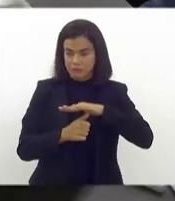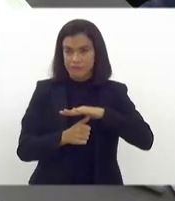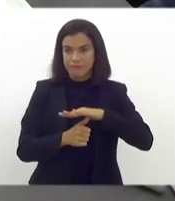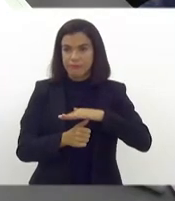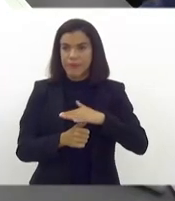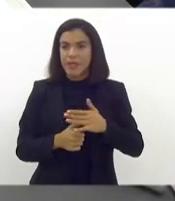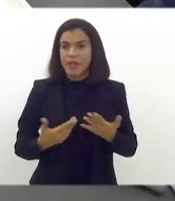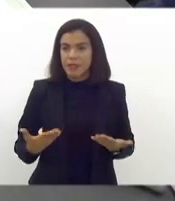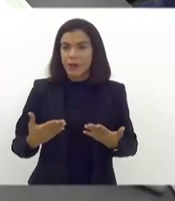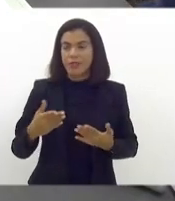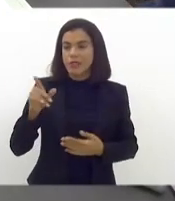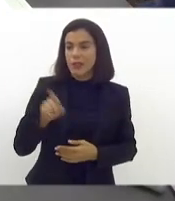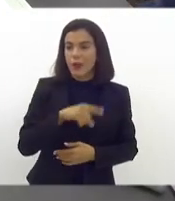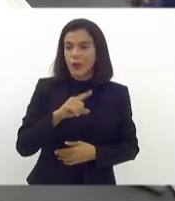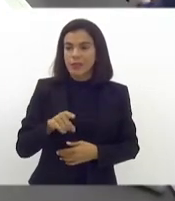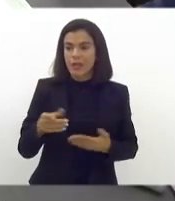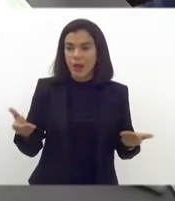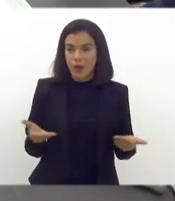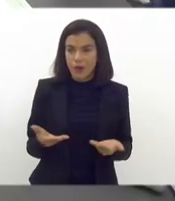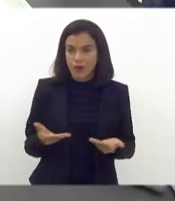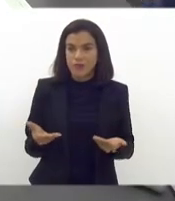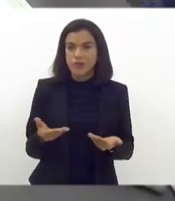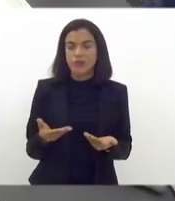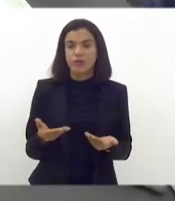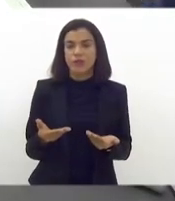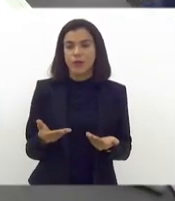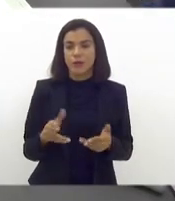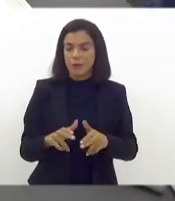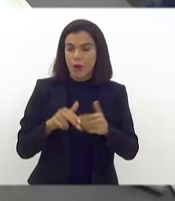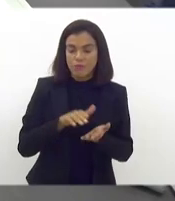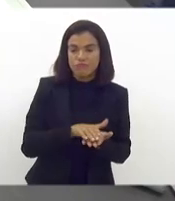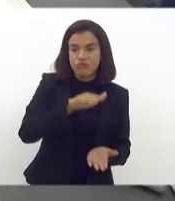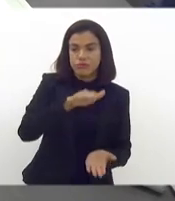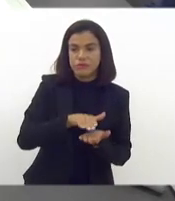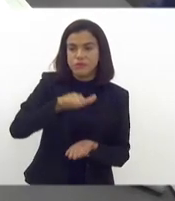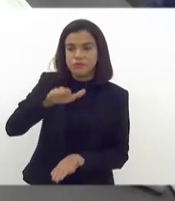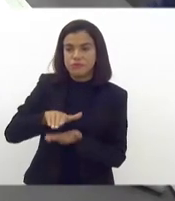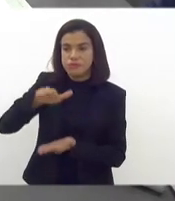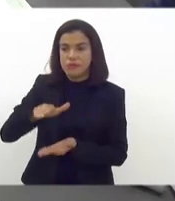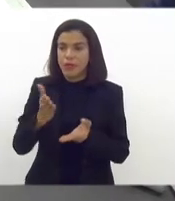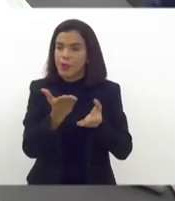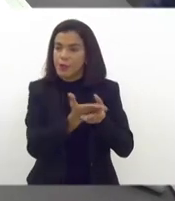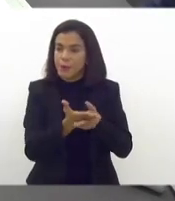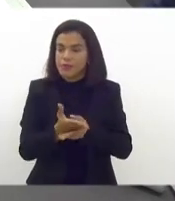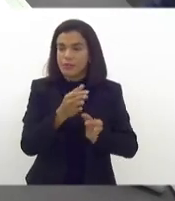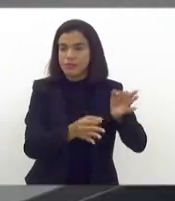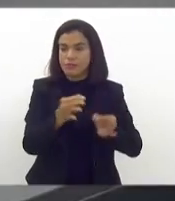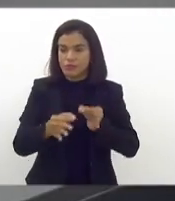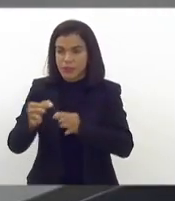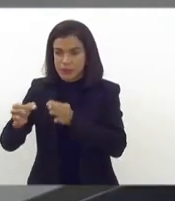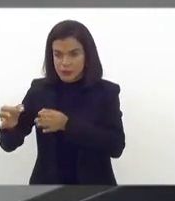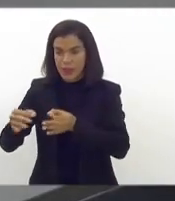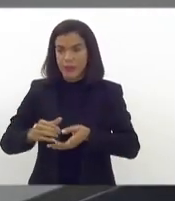a gente não cancelar a audiência de hoje face ao volume de processos que a gente tem trabalhado